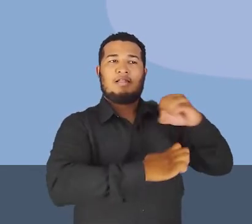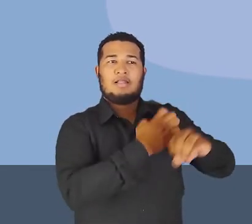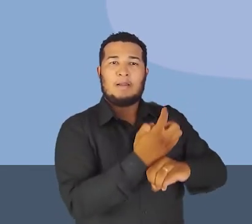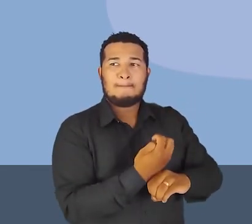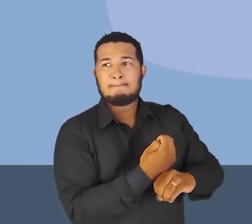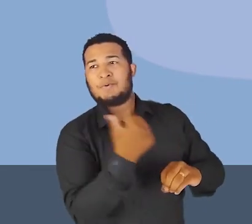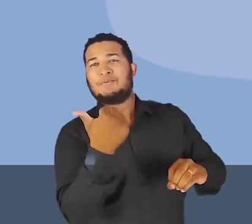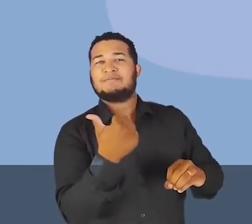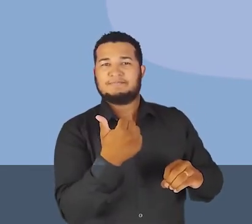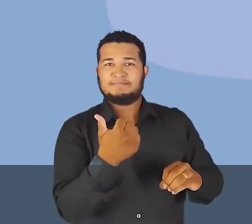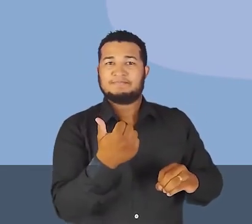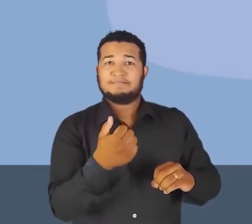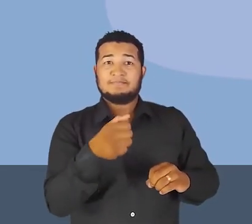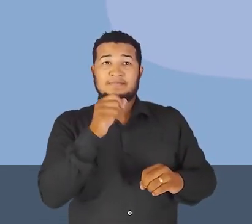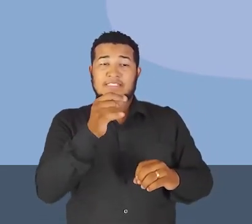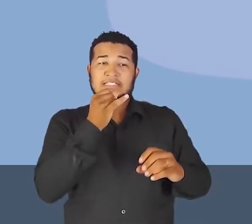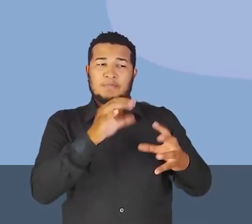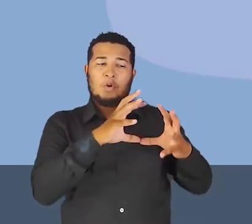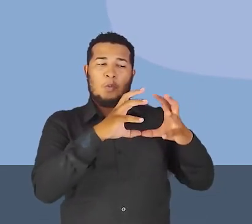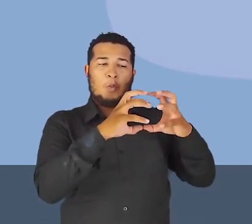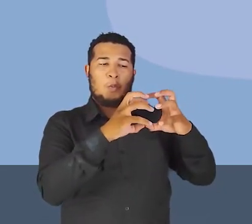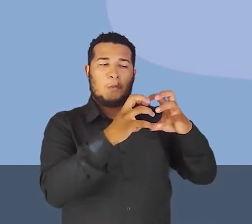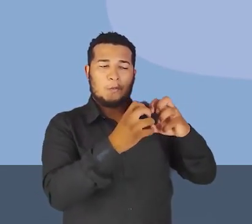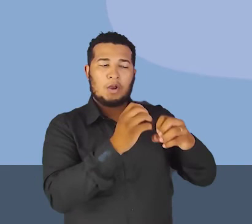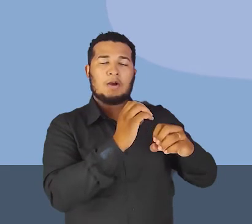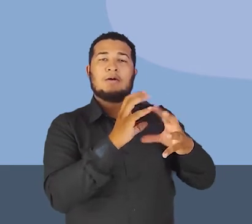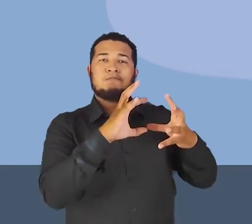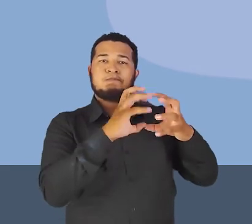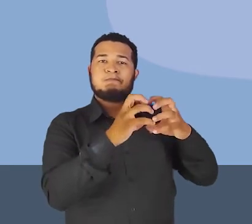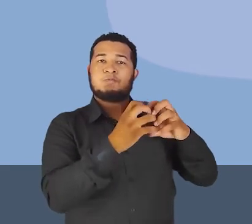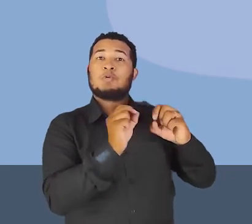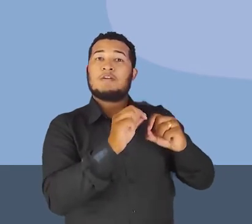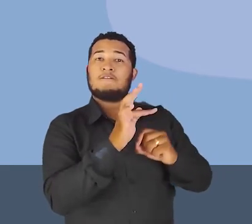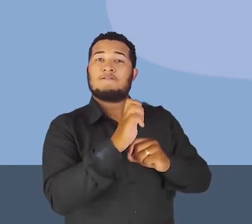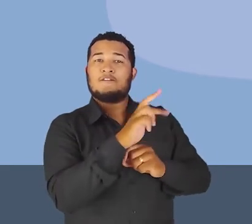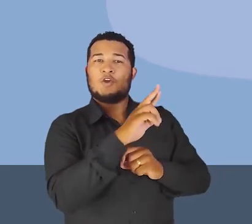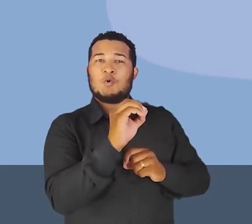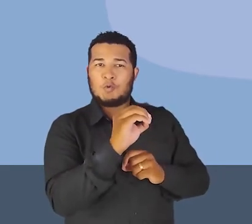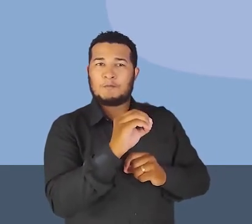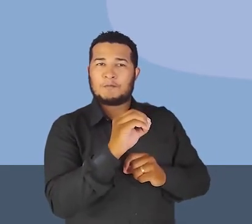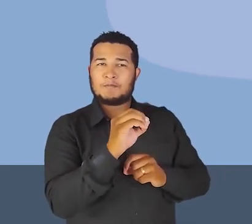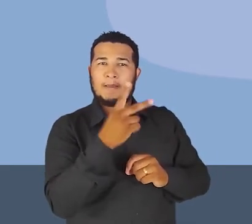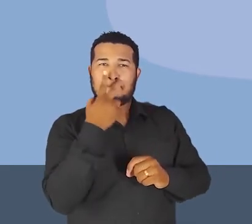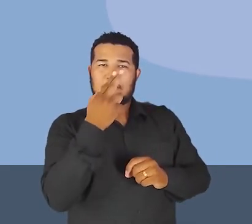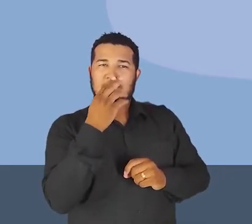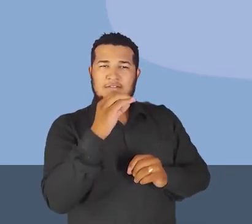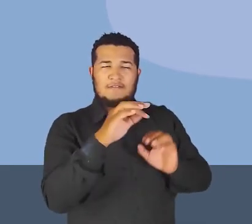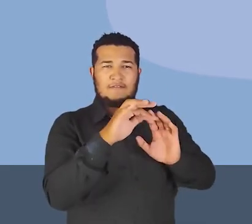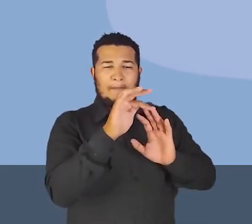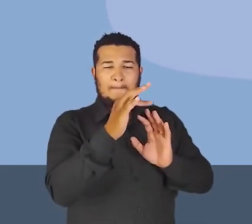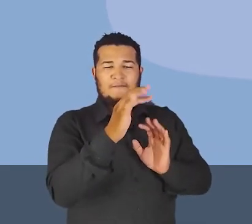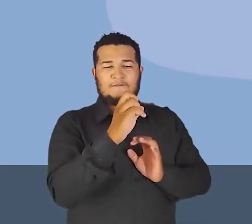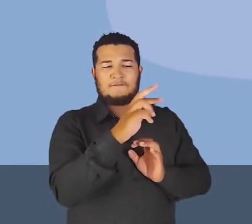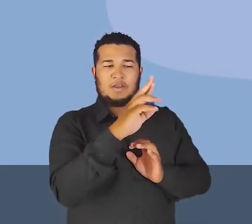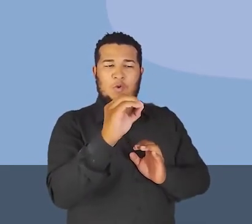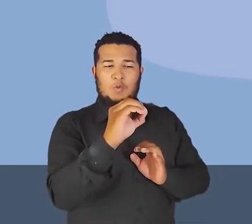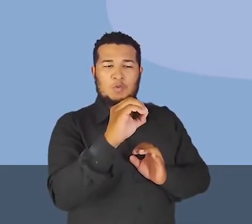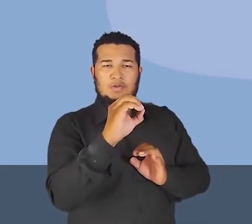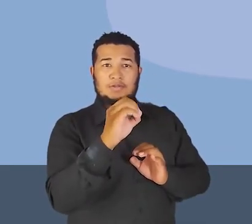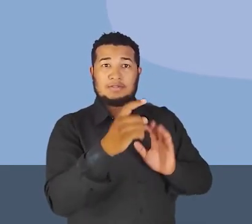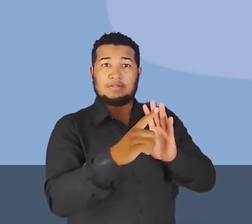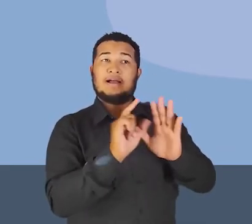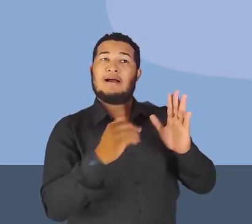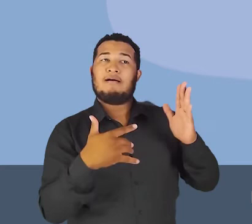ter uma pilha onde o ferro vai sofrer oxidação. Observa que ele vai de ferro 0 para ferro 2, perdendo